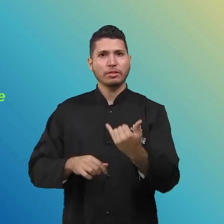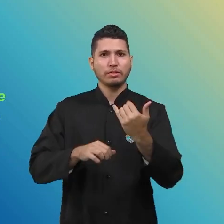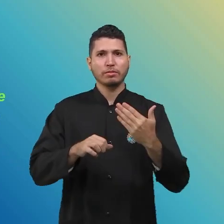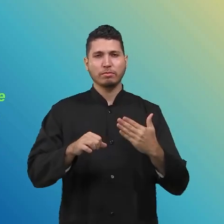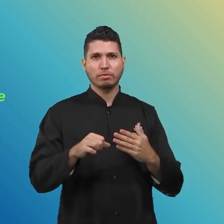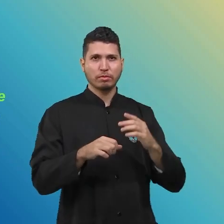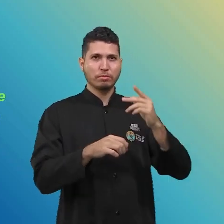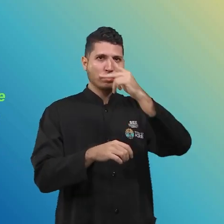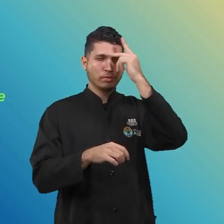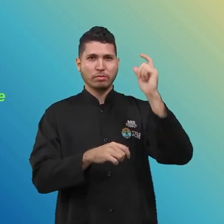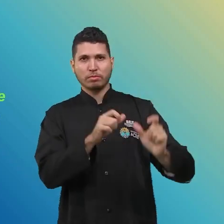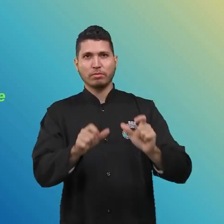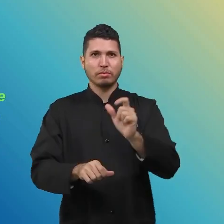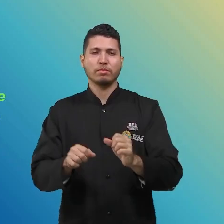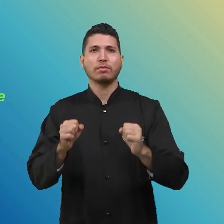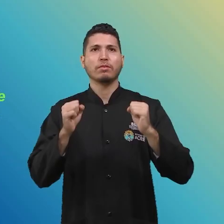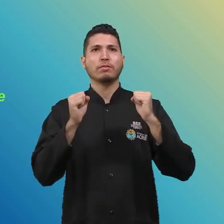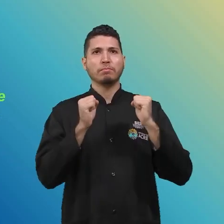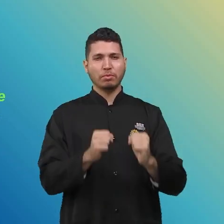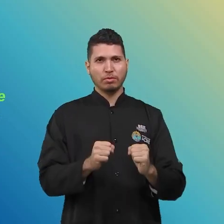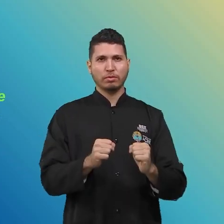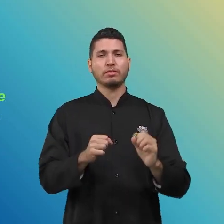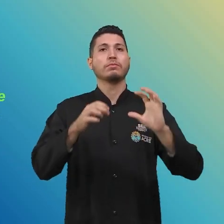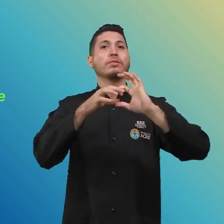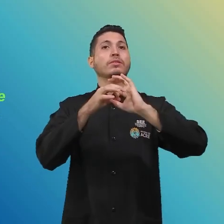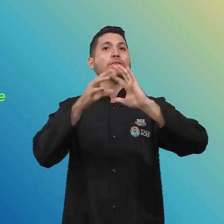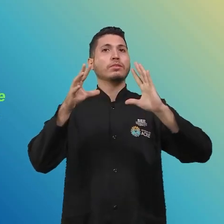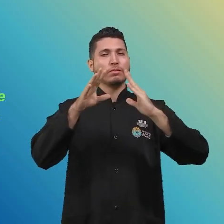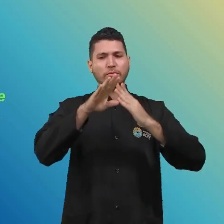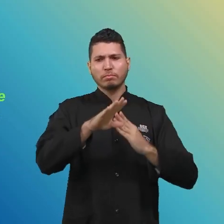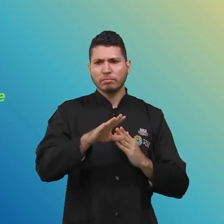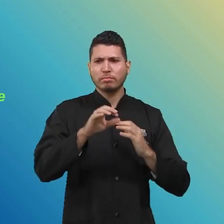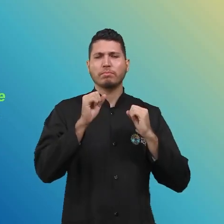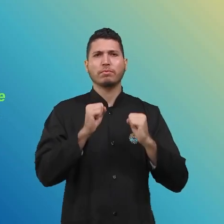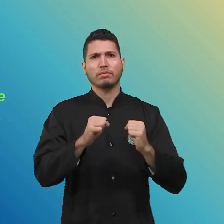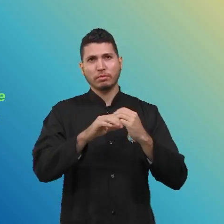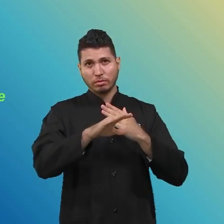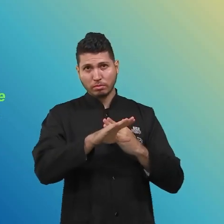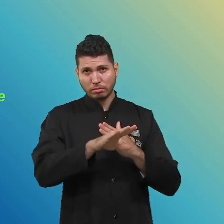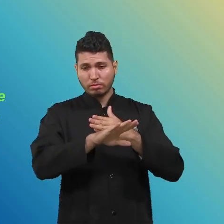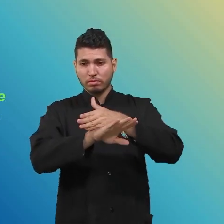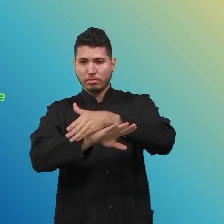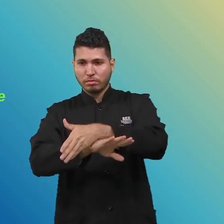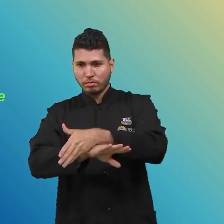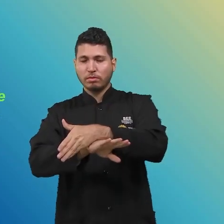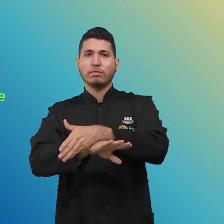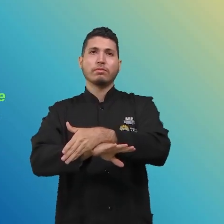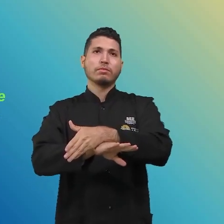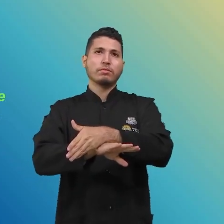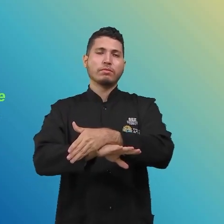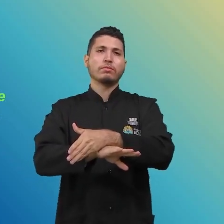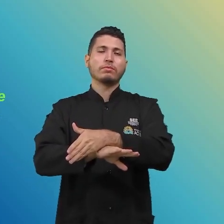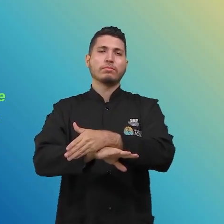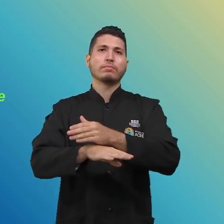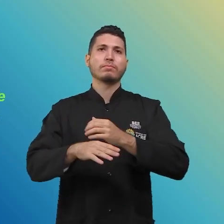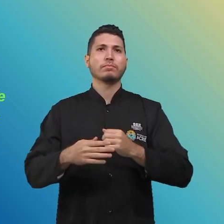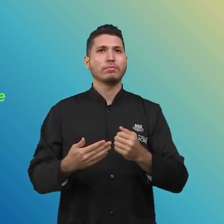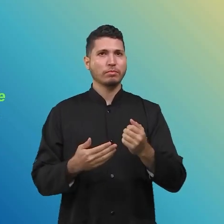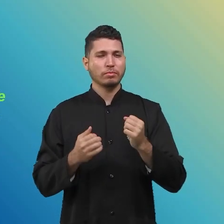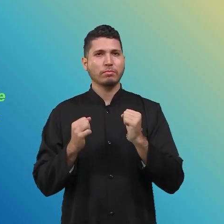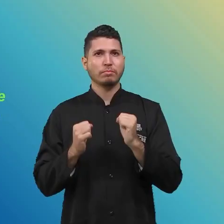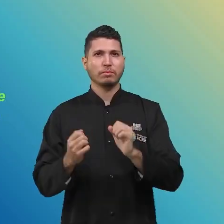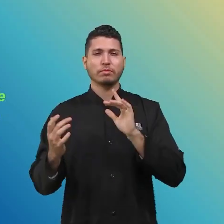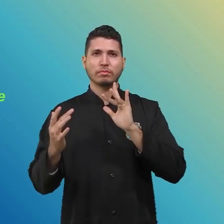permitindo que pessoas de diversas localidades e com diferentes condições físicas ou financeiras possam interagir com